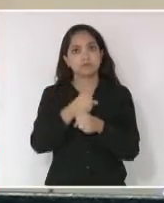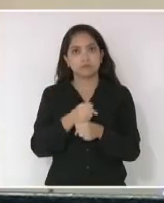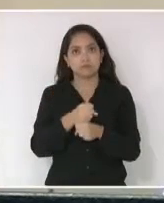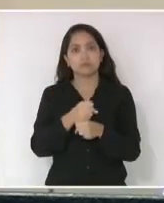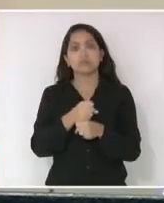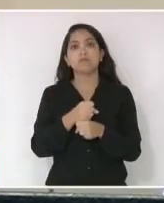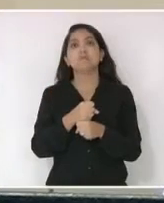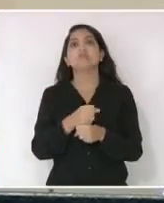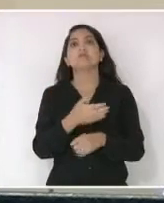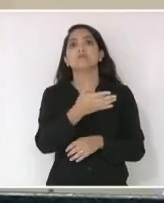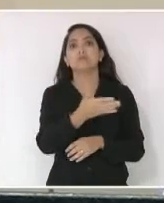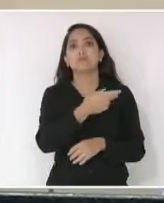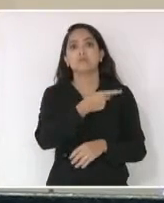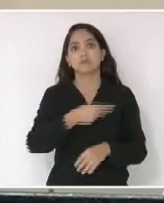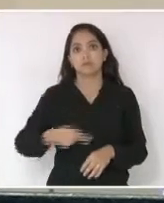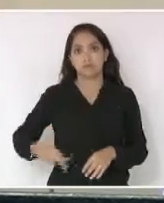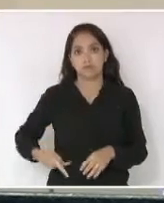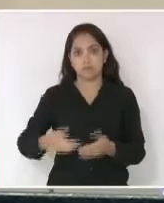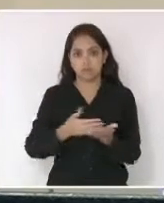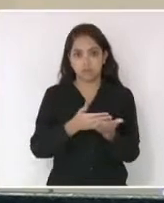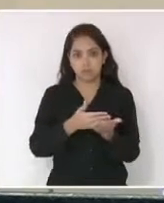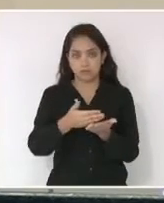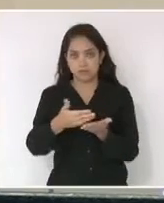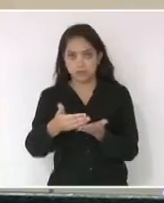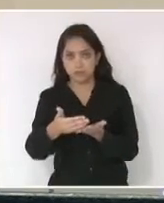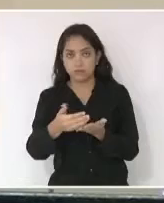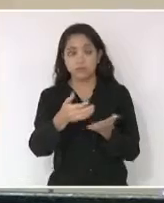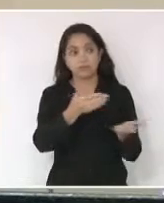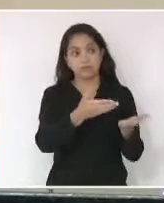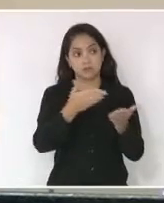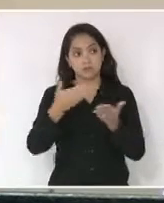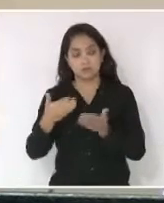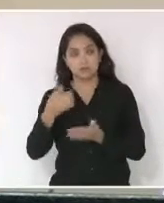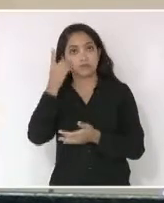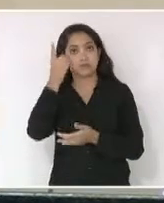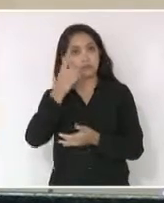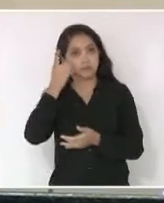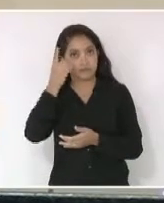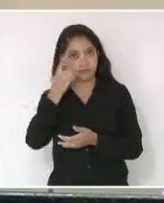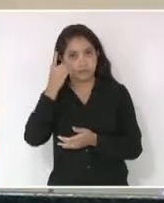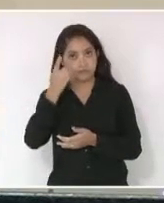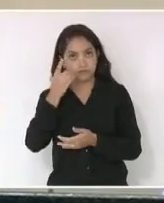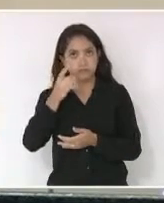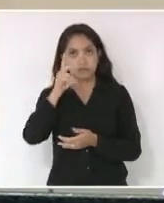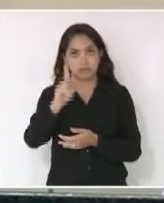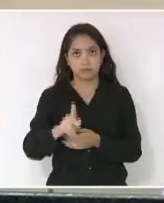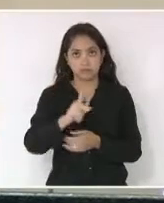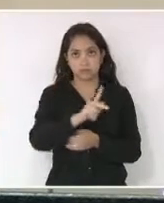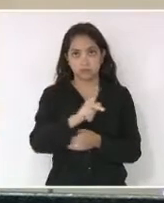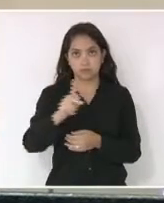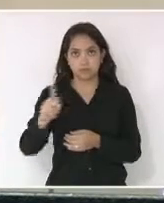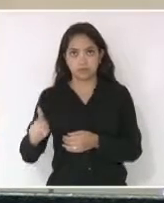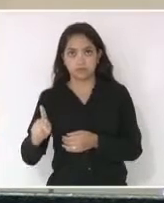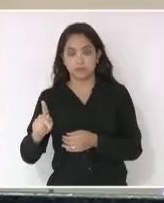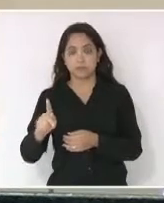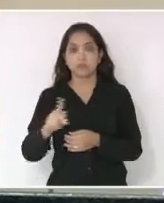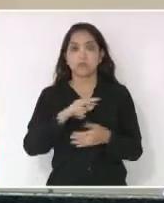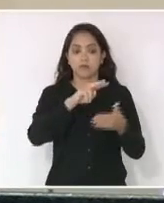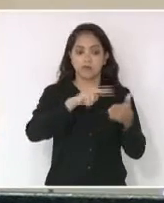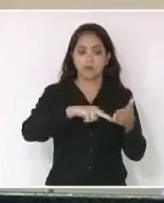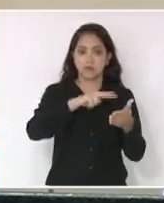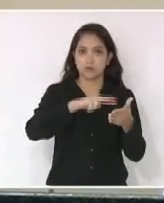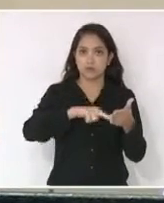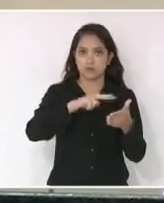a senhora presidente declarou aberto os trabalhos e convidou o senhor deputado padre pedro baldissera para como